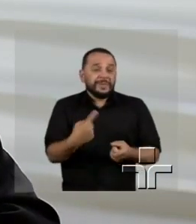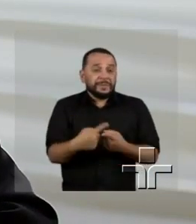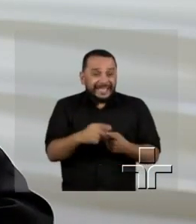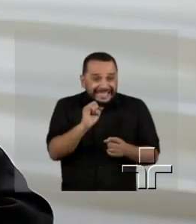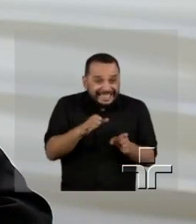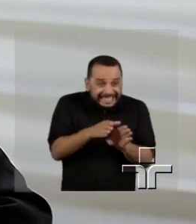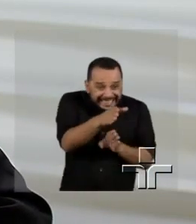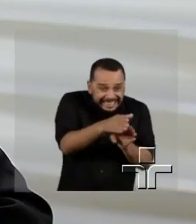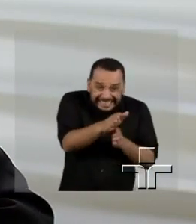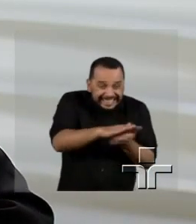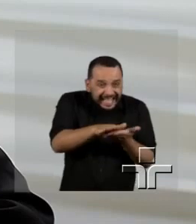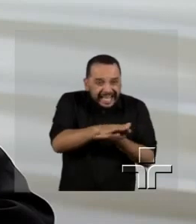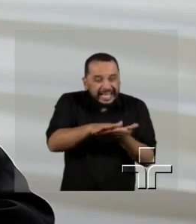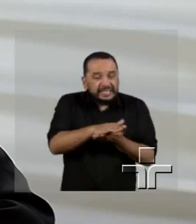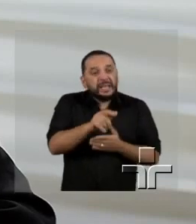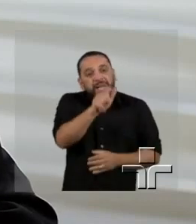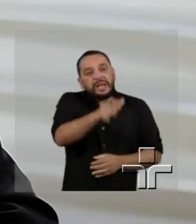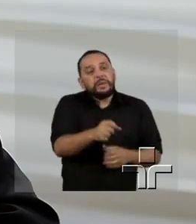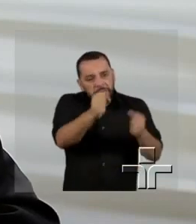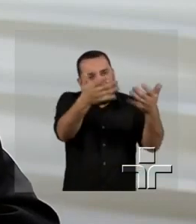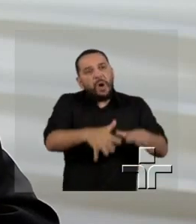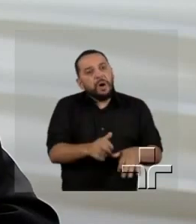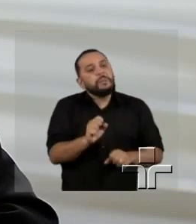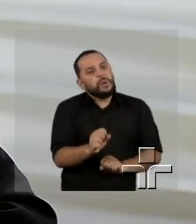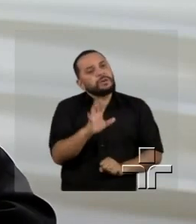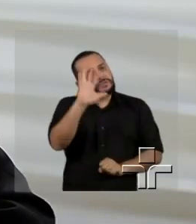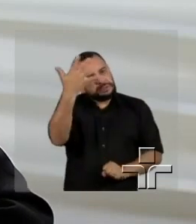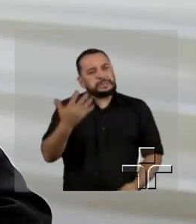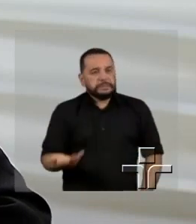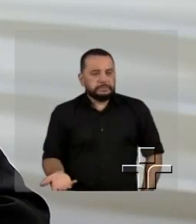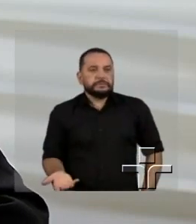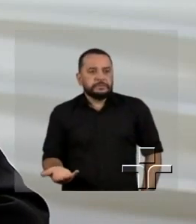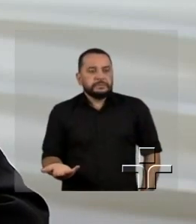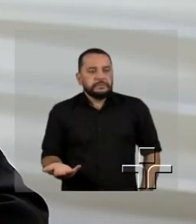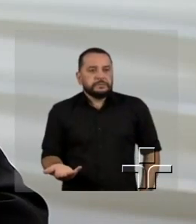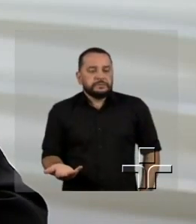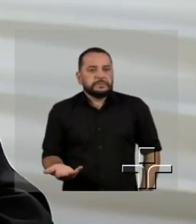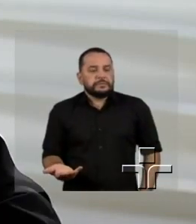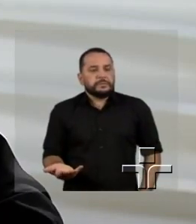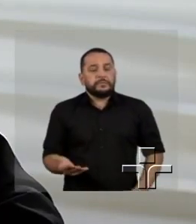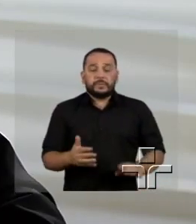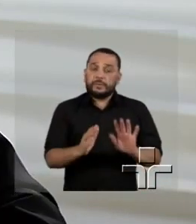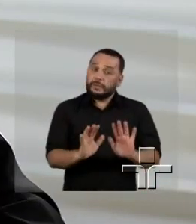aí no parlamento, onde você fala